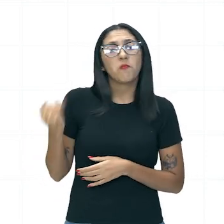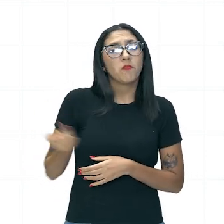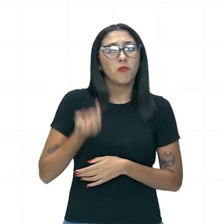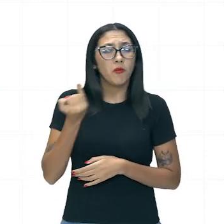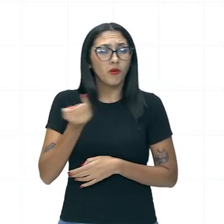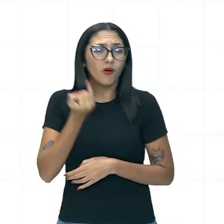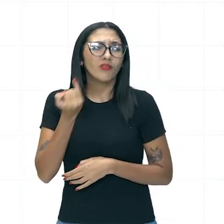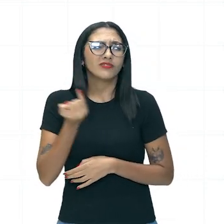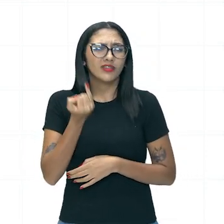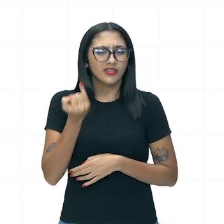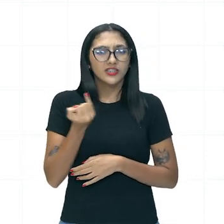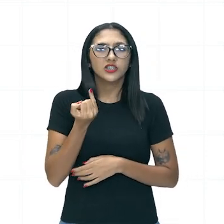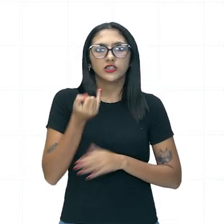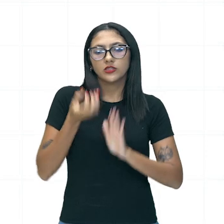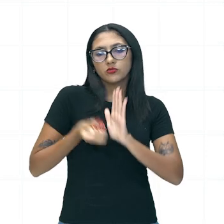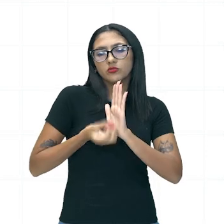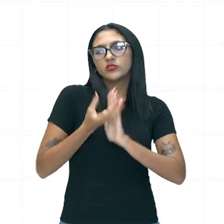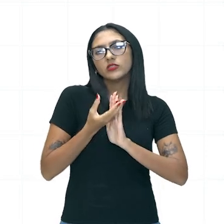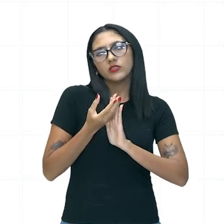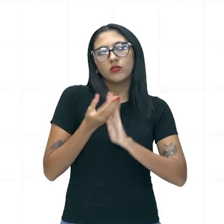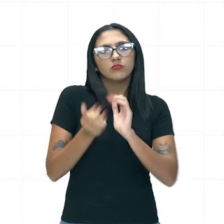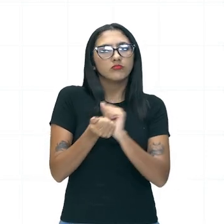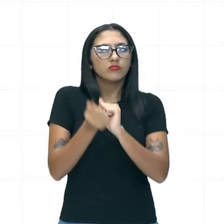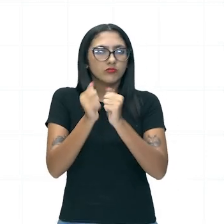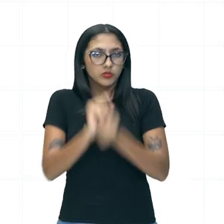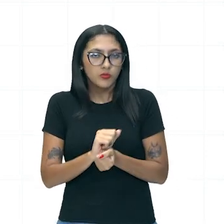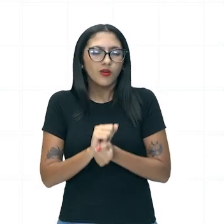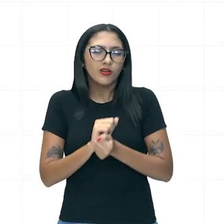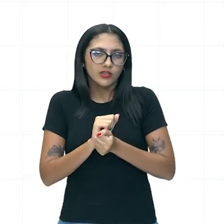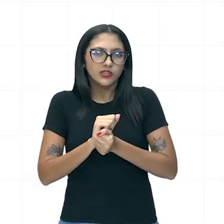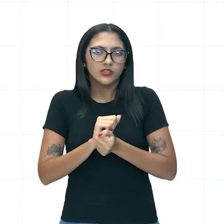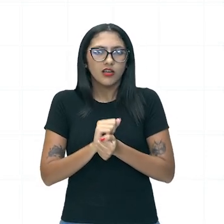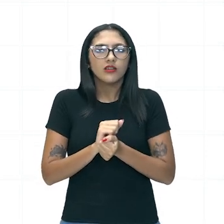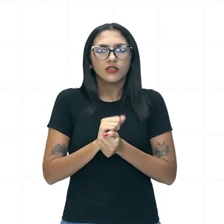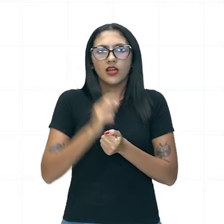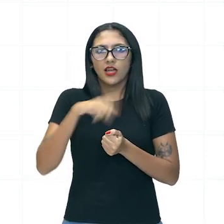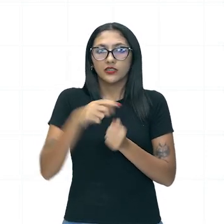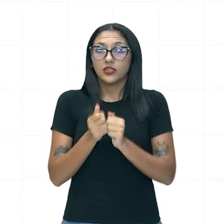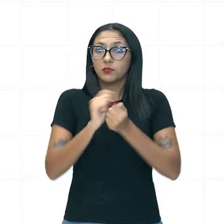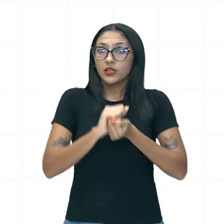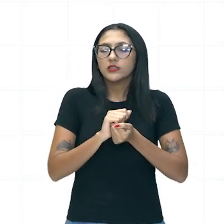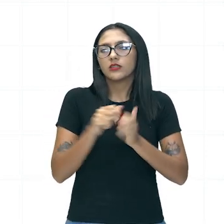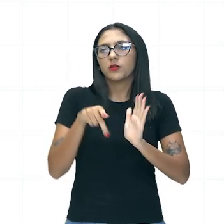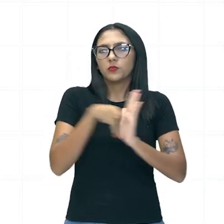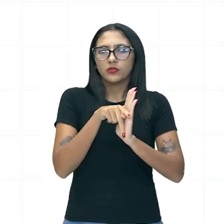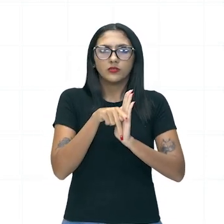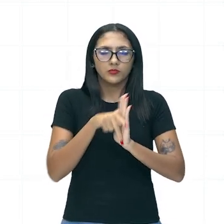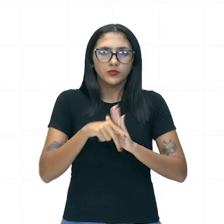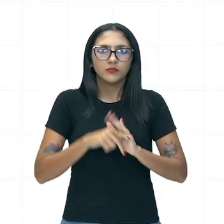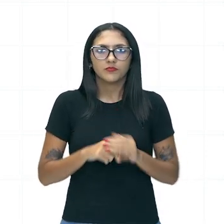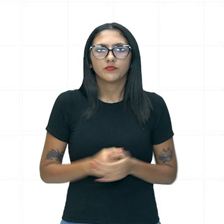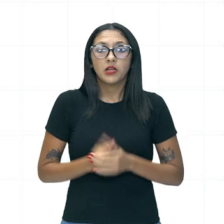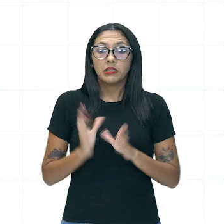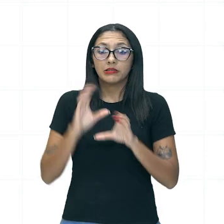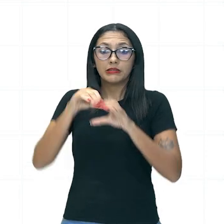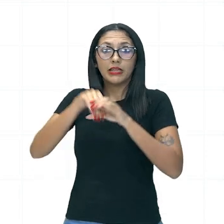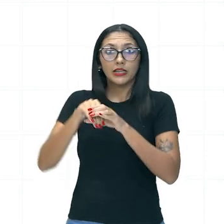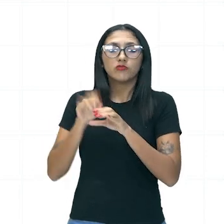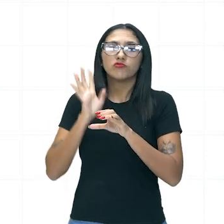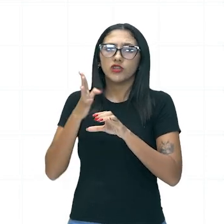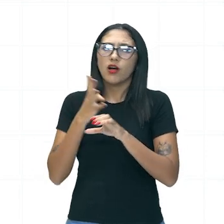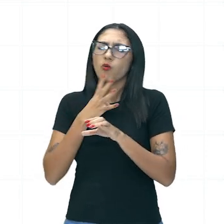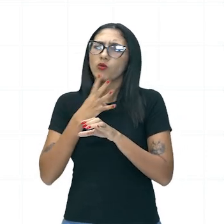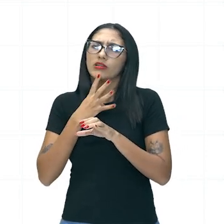criação do rugby, para o surgimento, né, do rugby, e dentro das Olimpíadas,